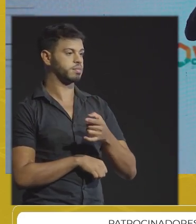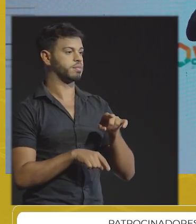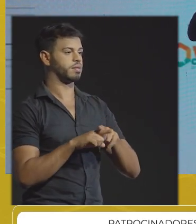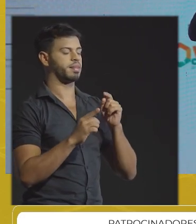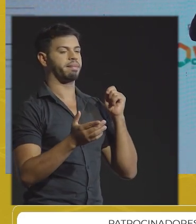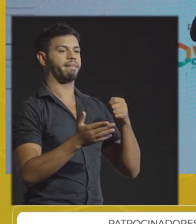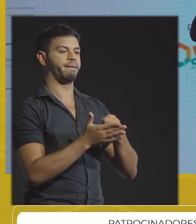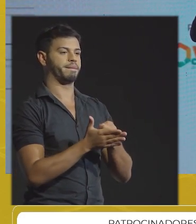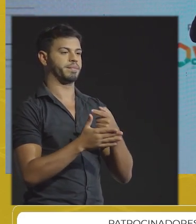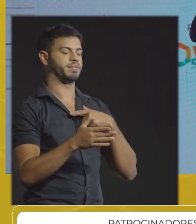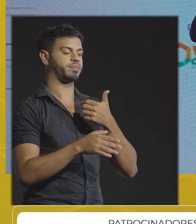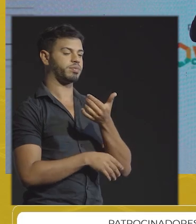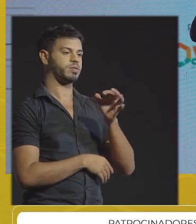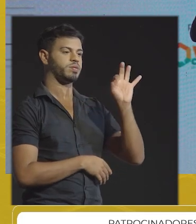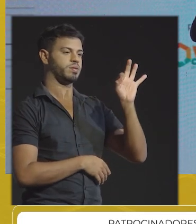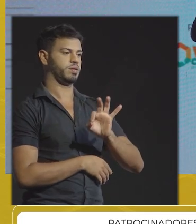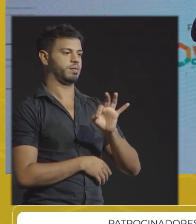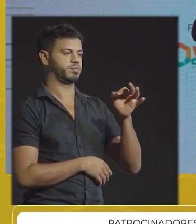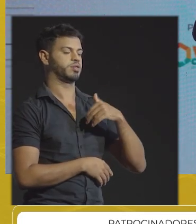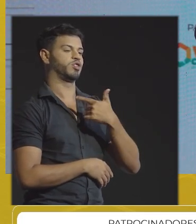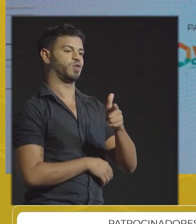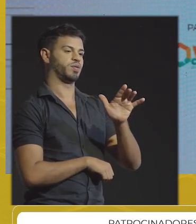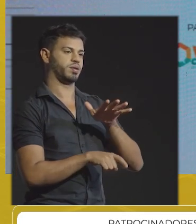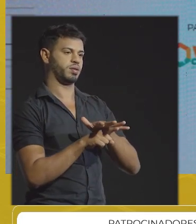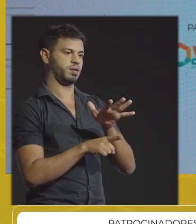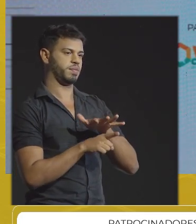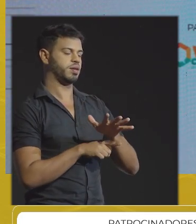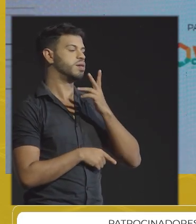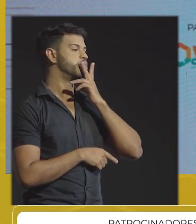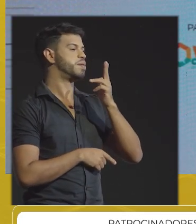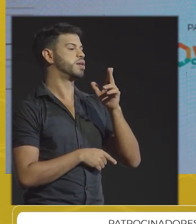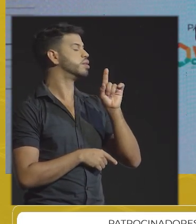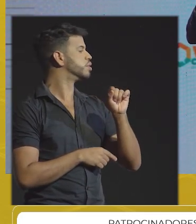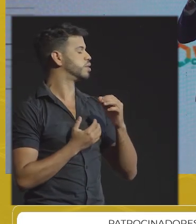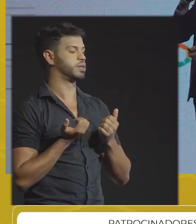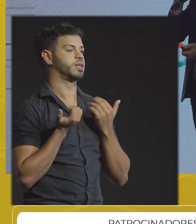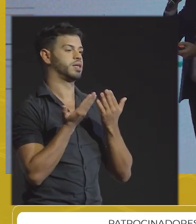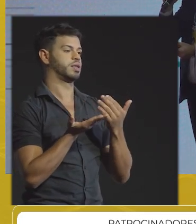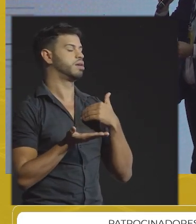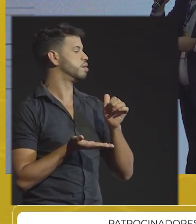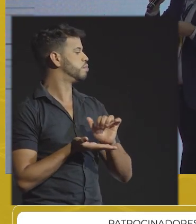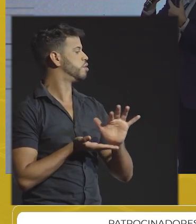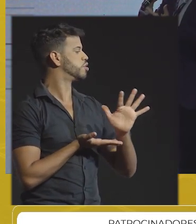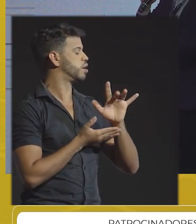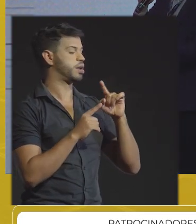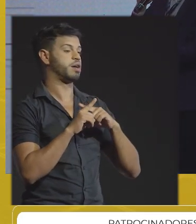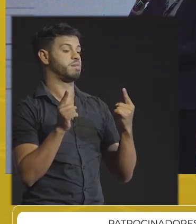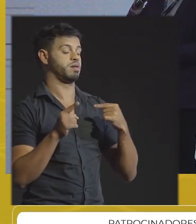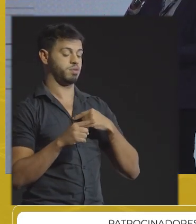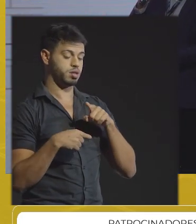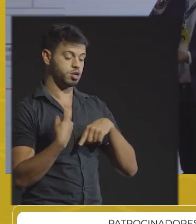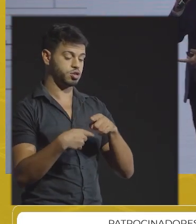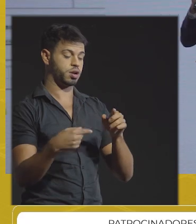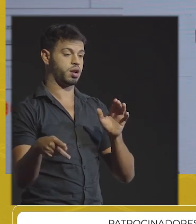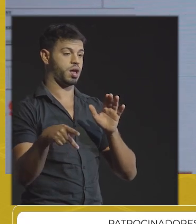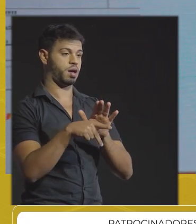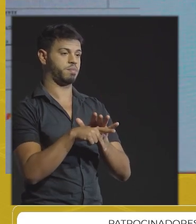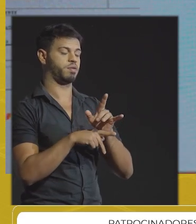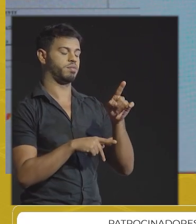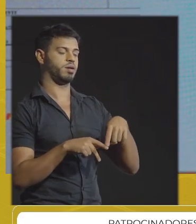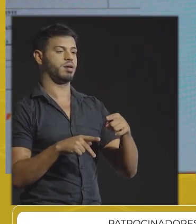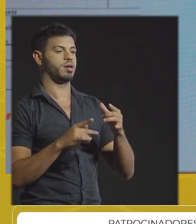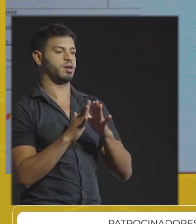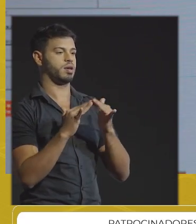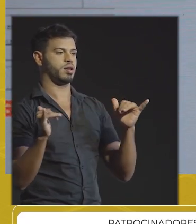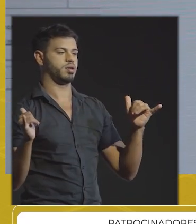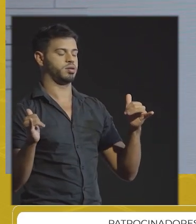energia de uma fonte que dá 100% de desconto da demanda é uma fonte que dá que é mais cara mas por tá gerando a própria energia